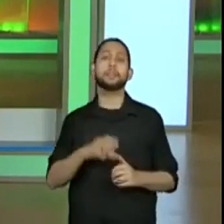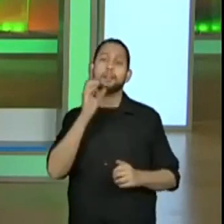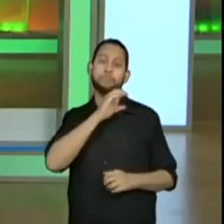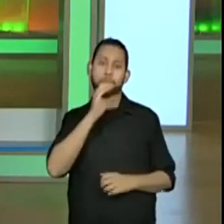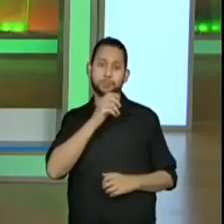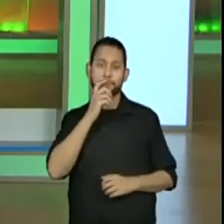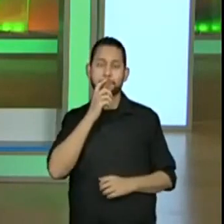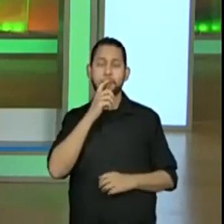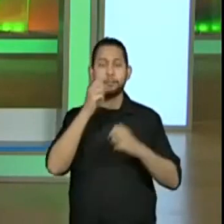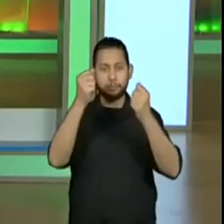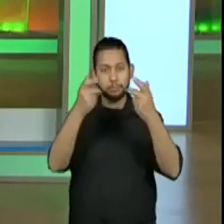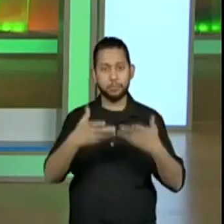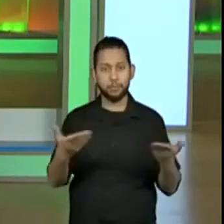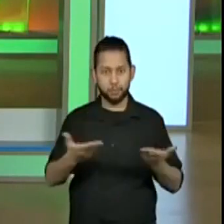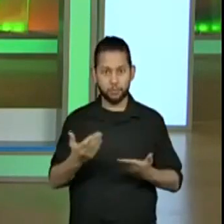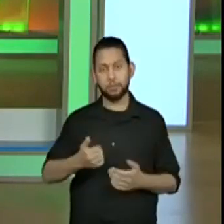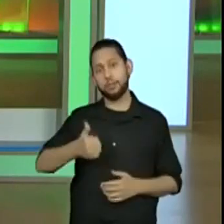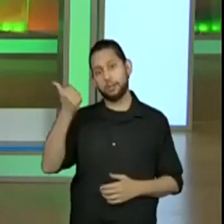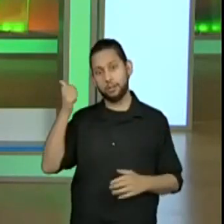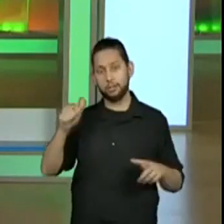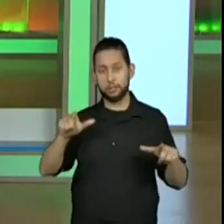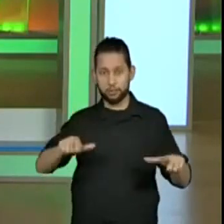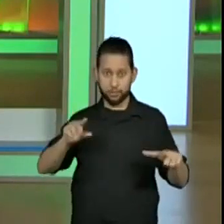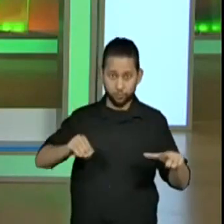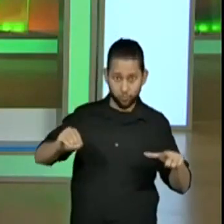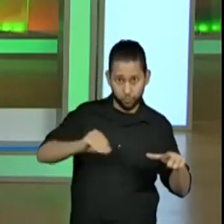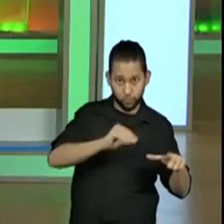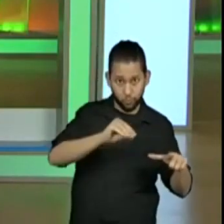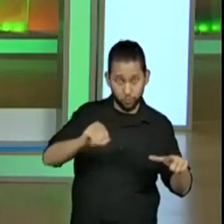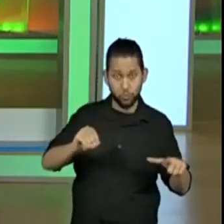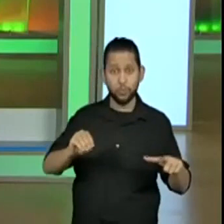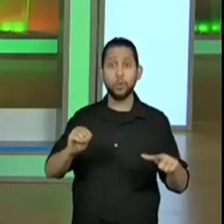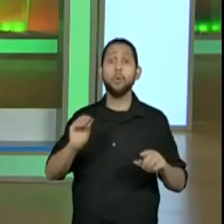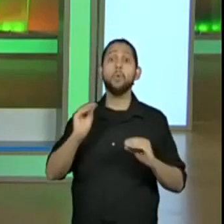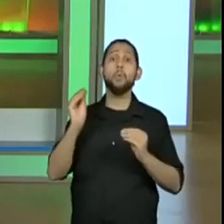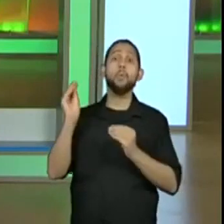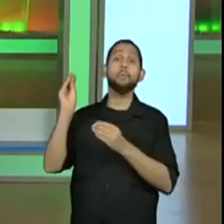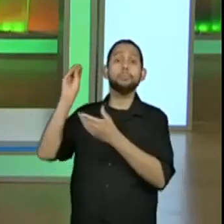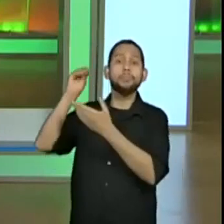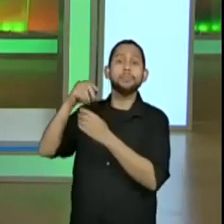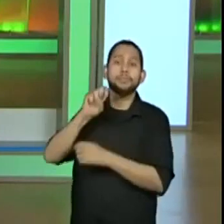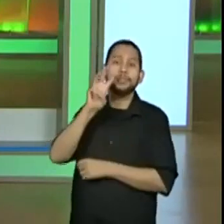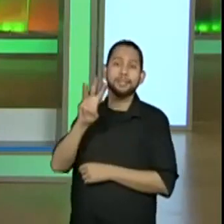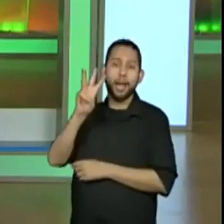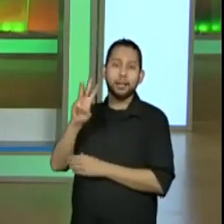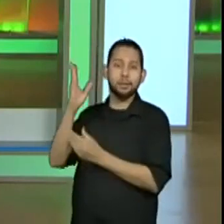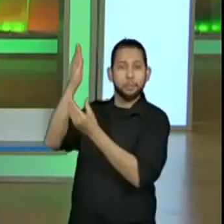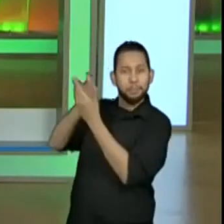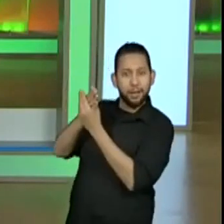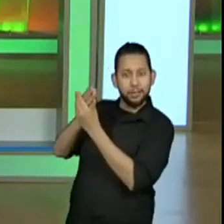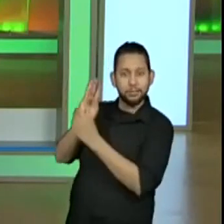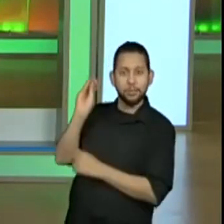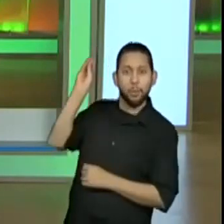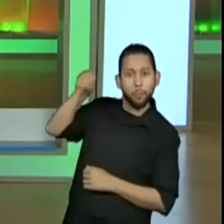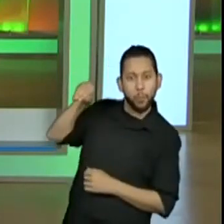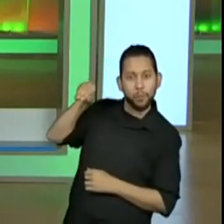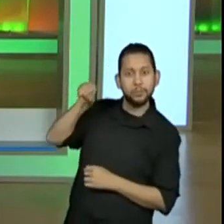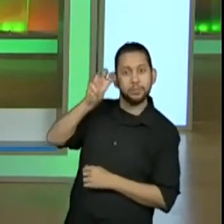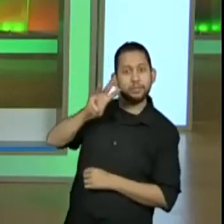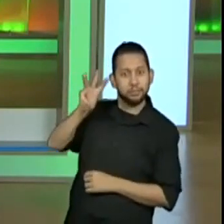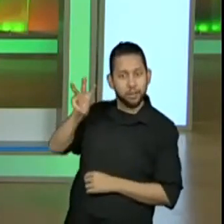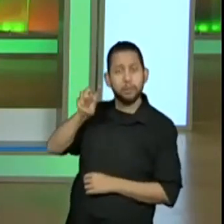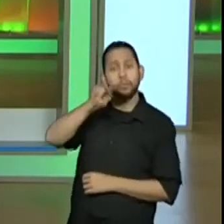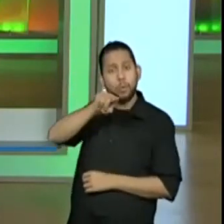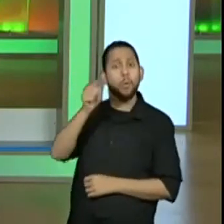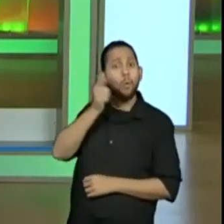coisa, esse... tabuleiro, ele vai ficar disponibilizado para vocês no repositório do Centro de Mídias, tá? Vocês conseguem encontrar